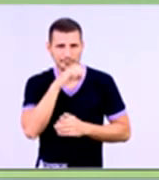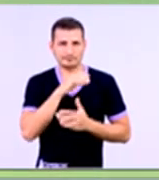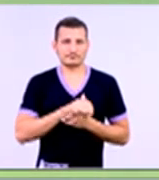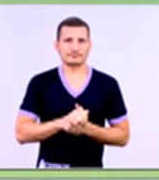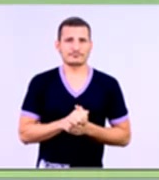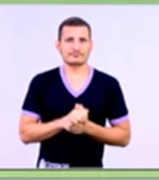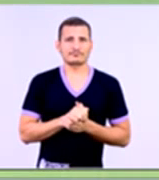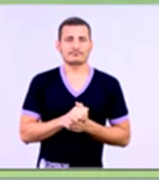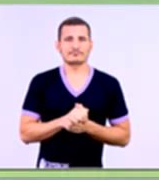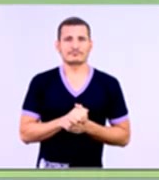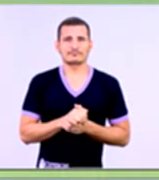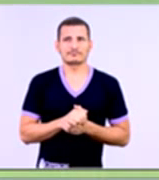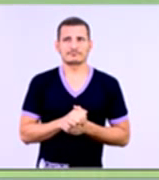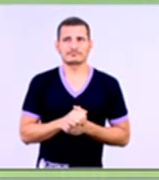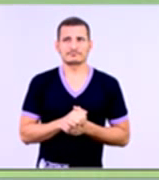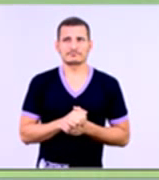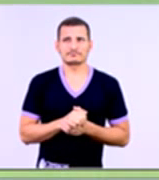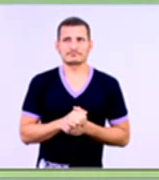estabilidade,